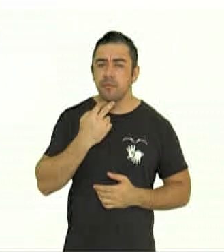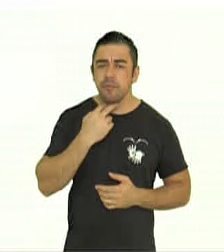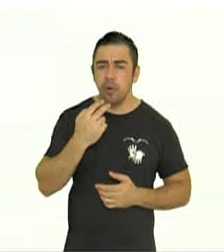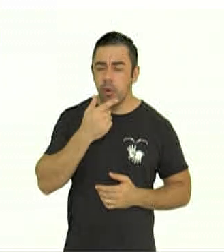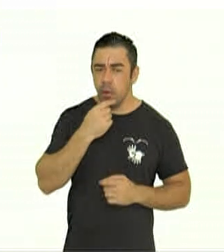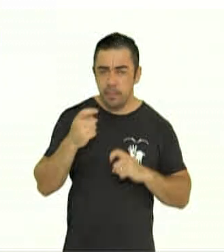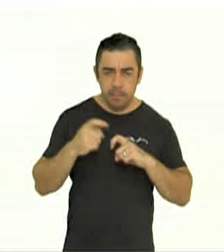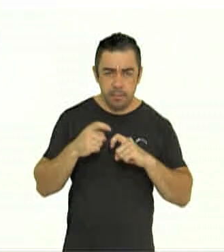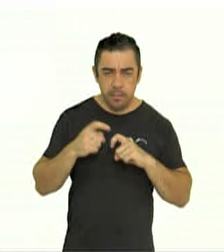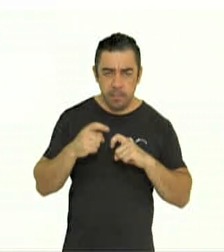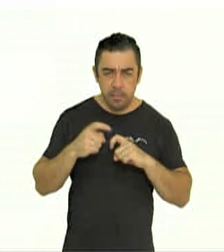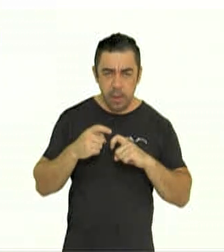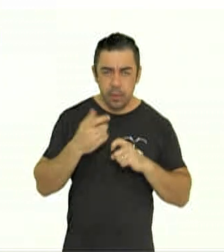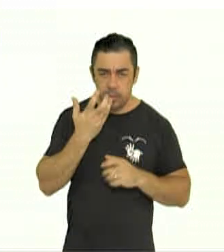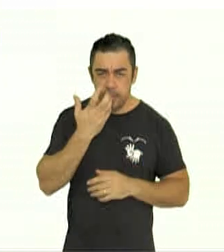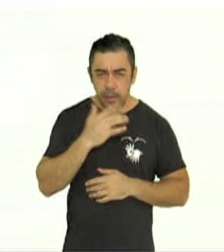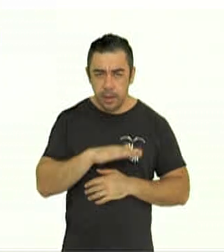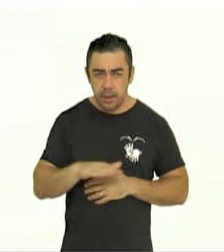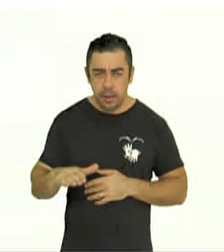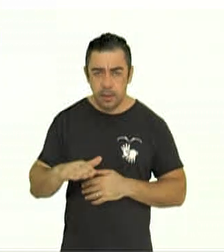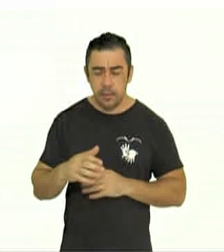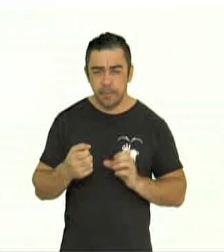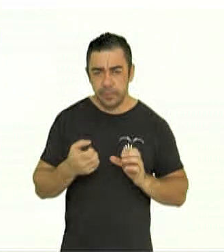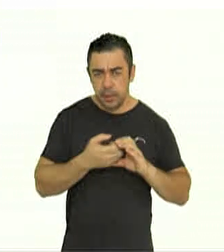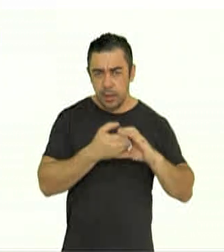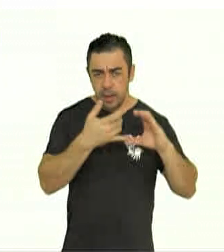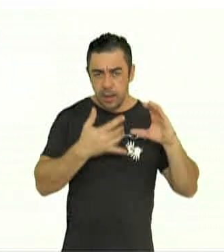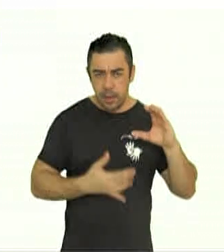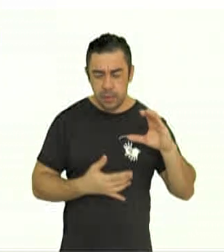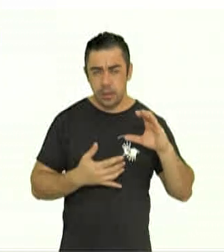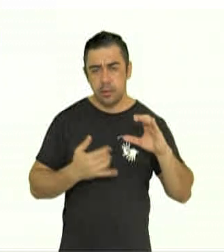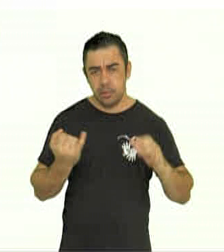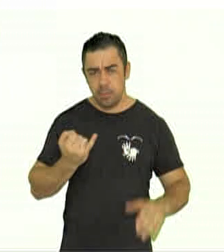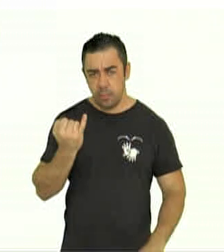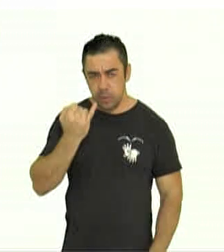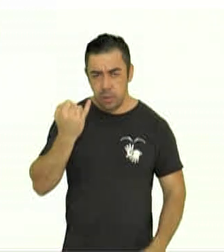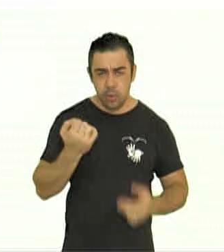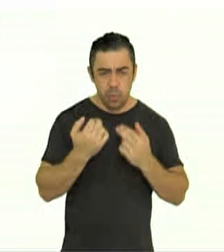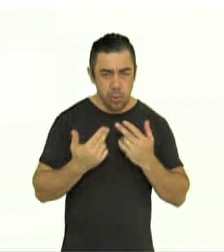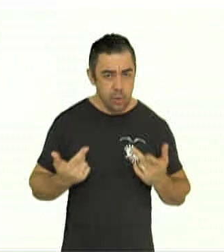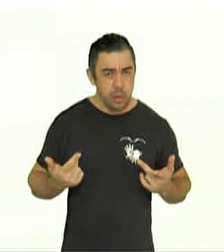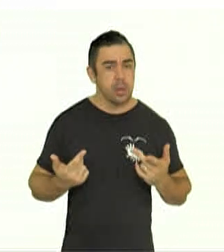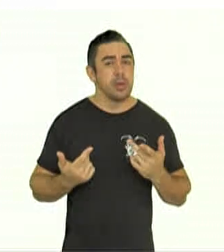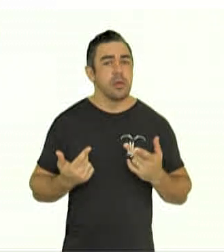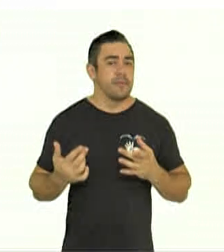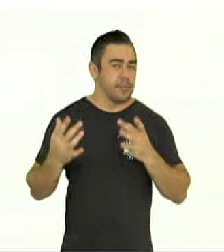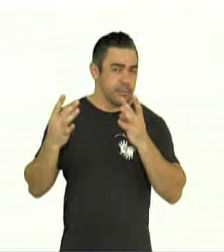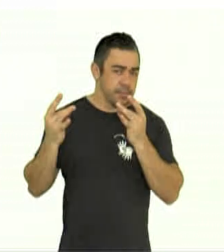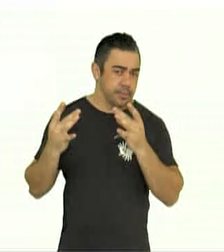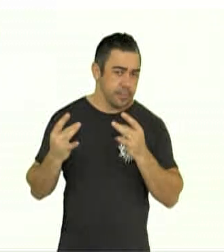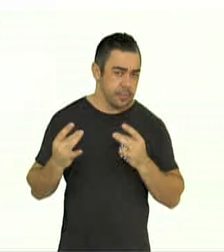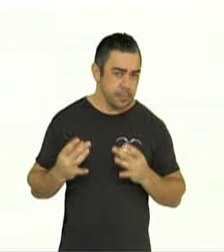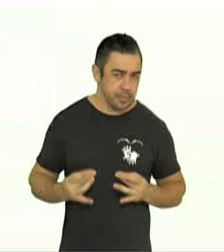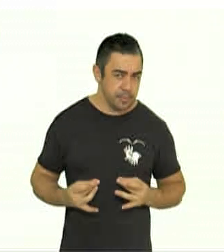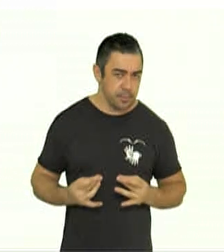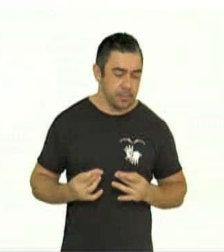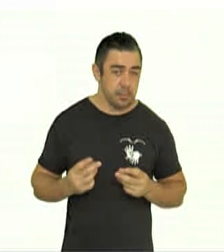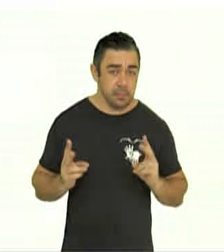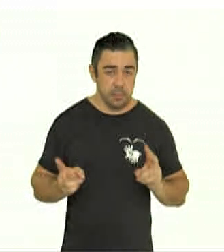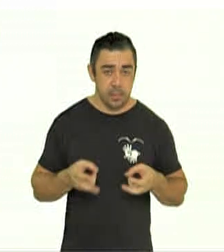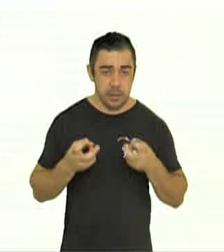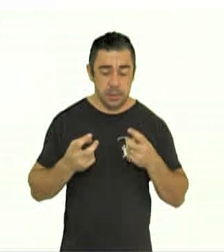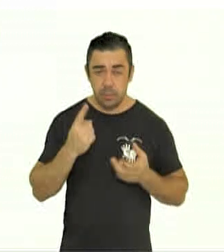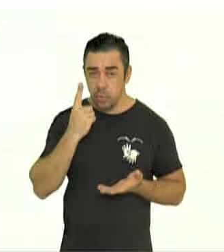pediatra. Algumas características, sinais importantes, vamos descrever. Observem